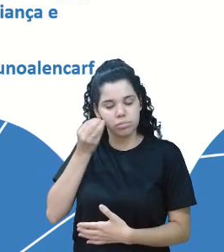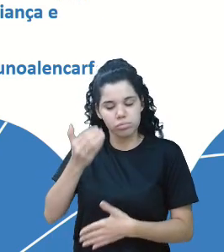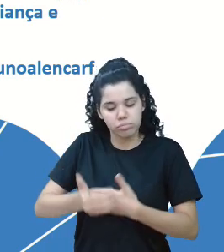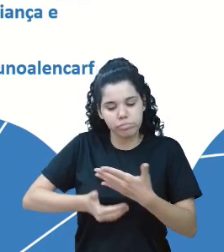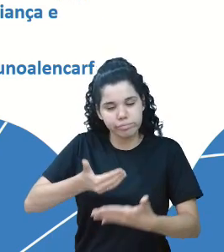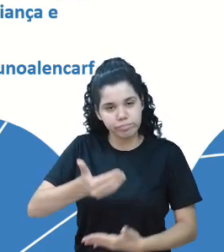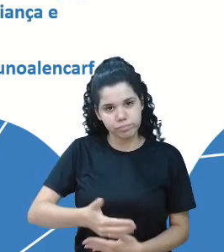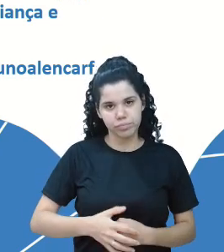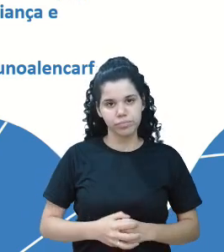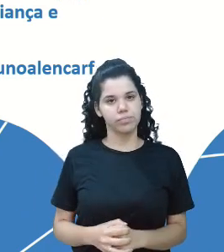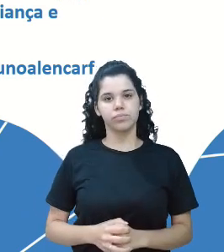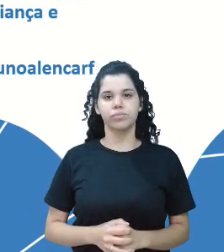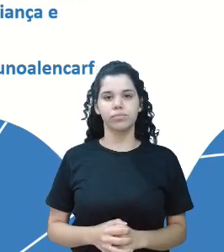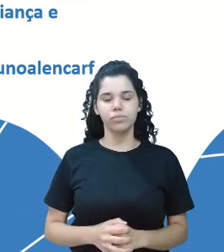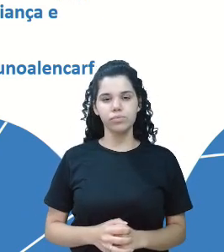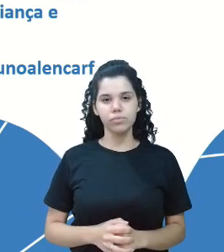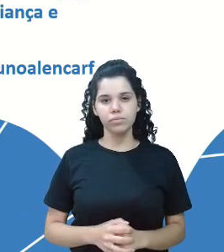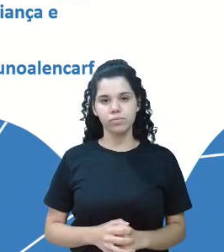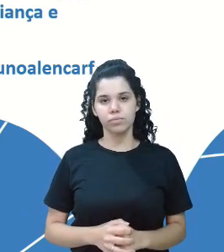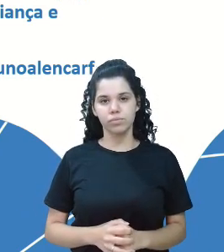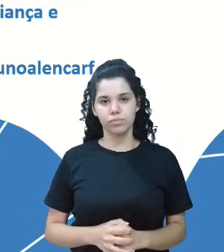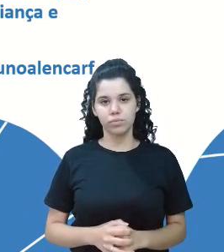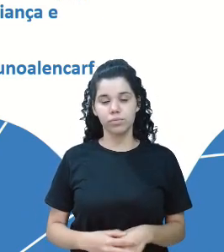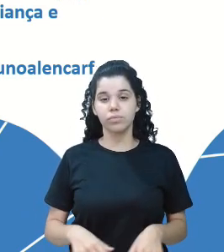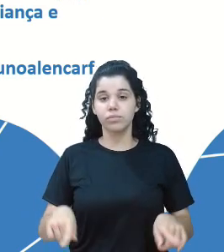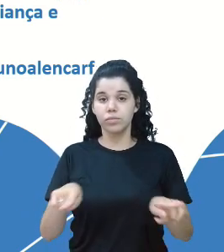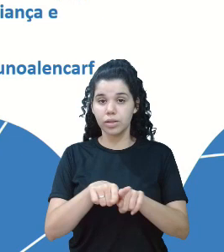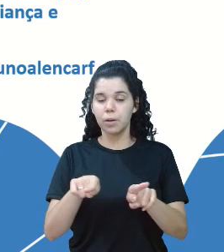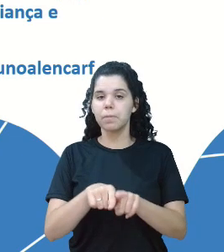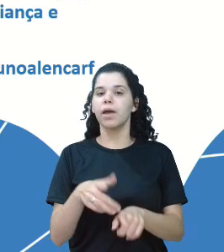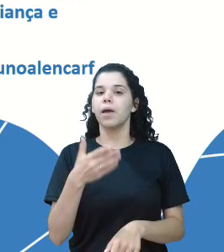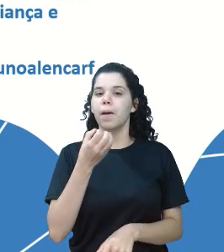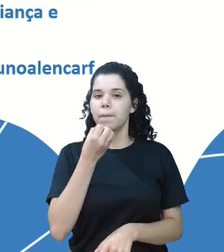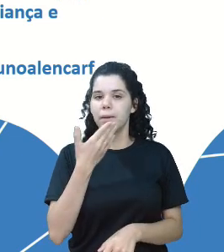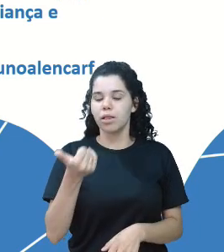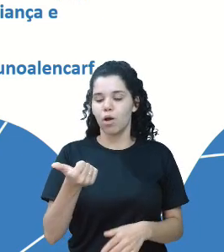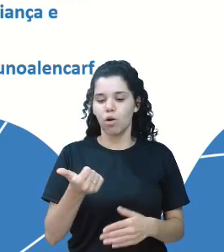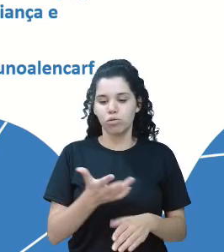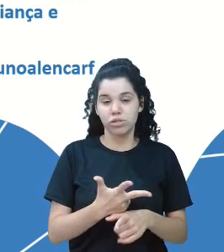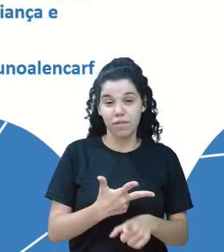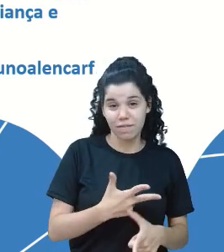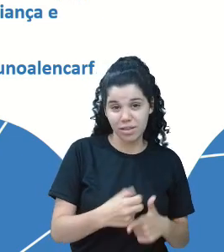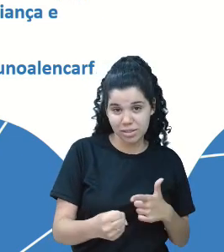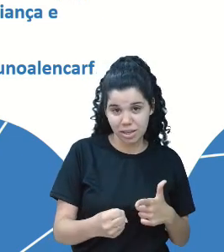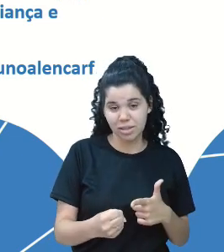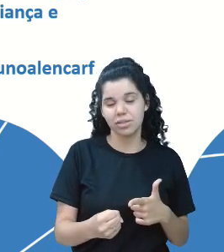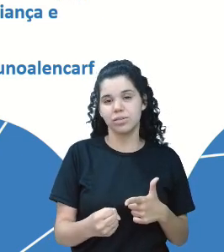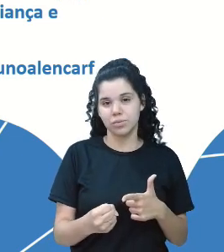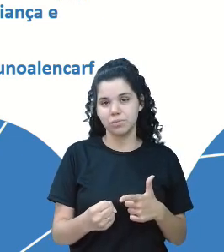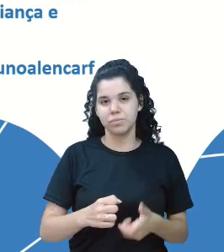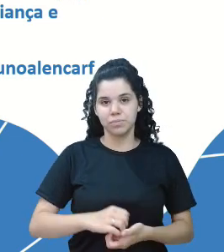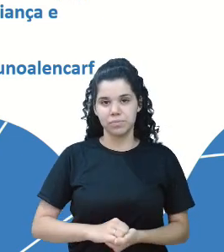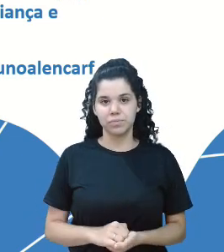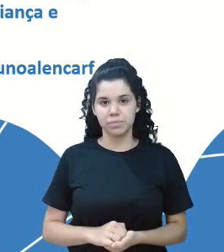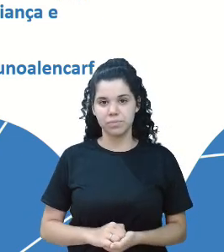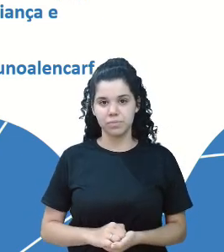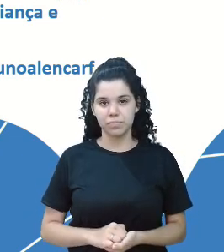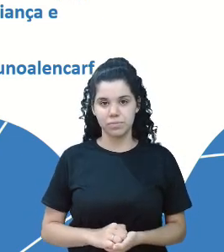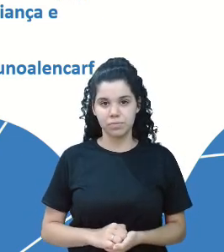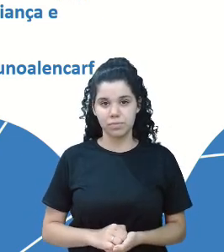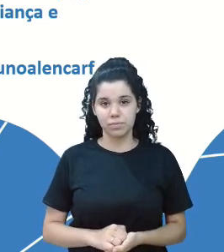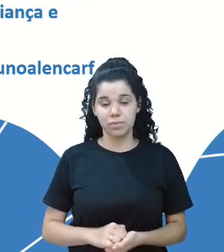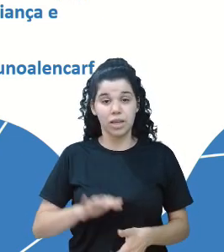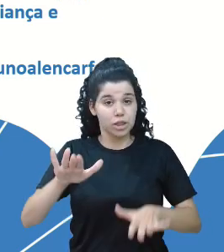dia. Dê referência em que saia mais ganhando, na verdade seja o outro. Talvez você